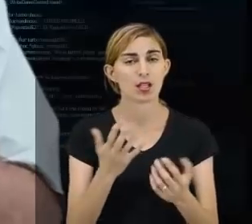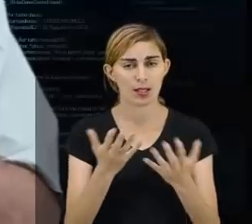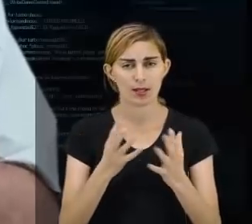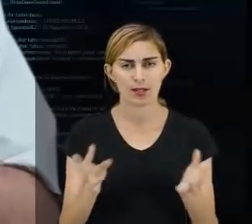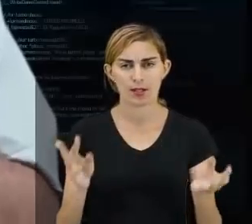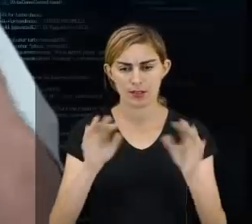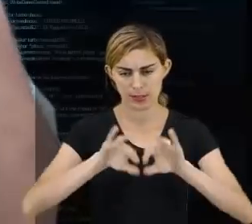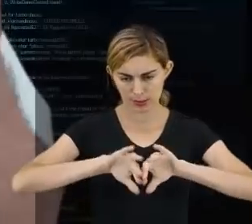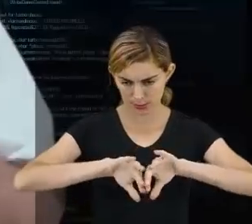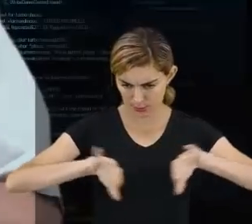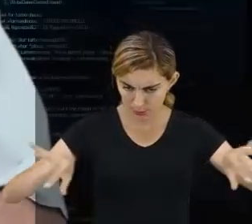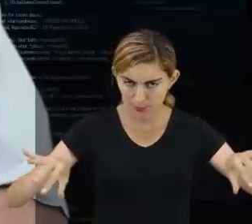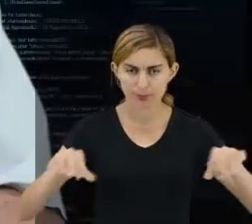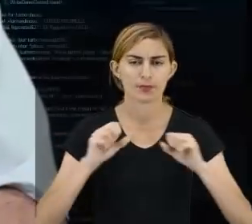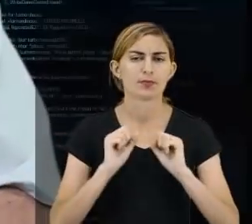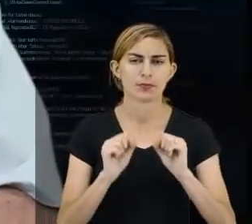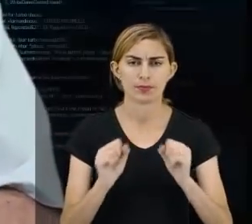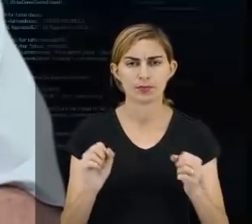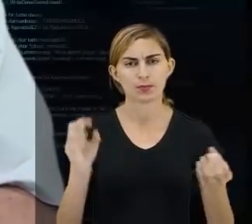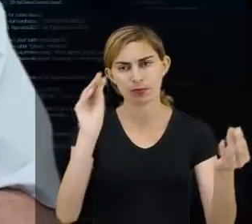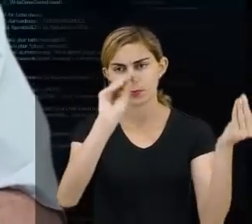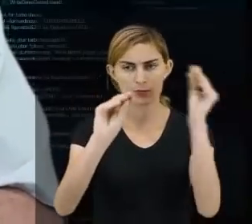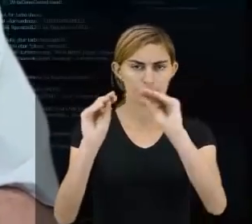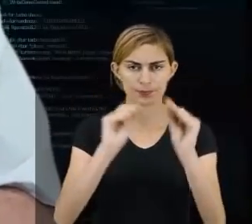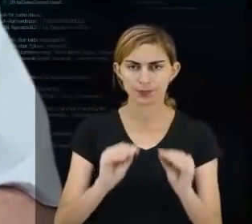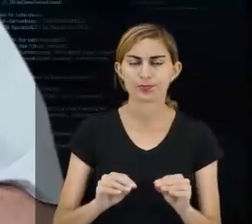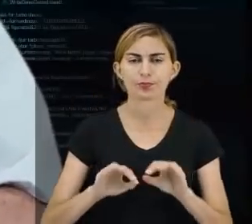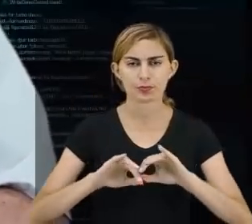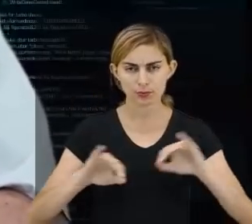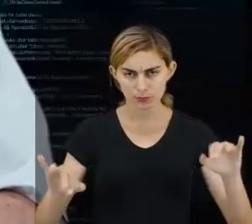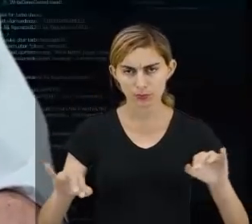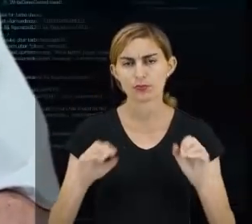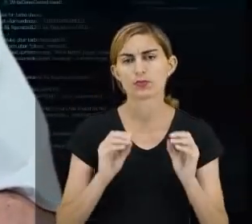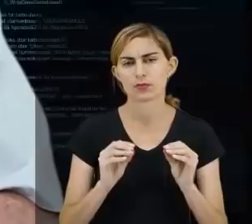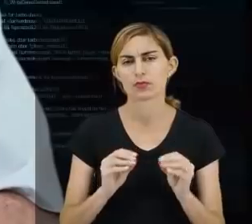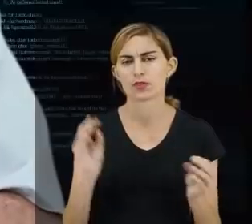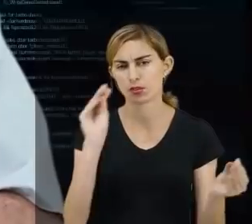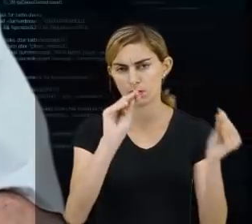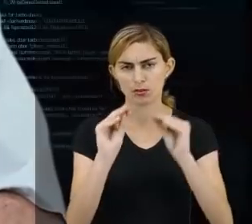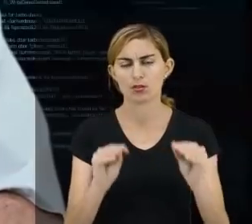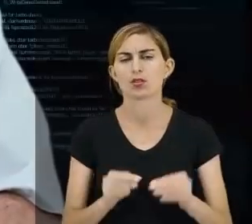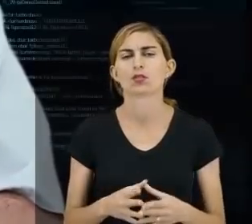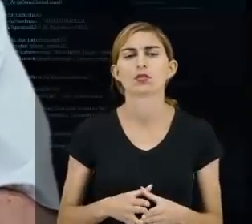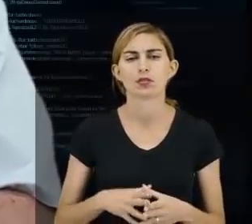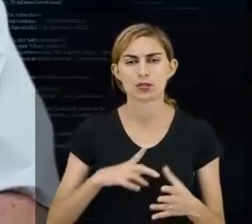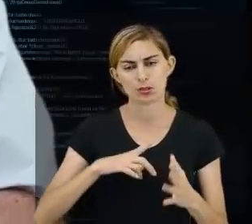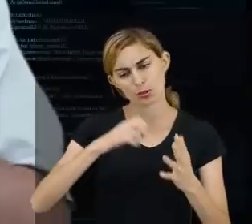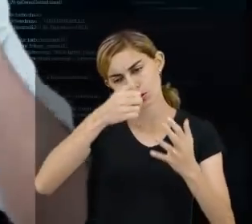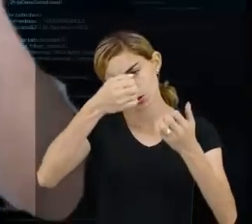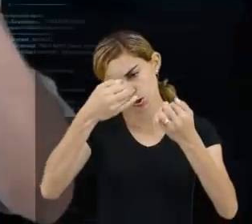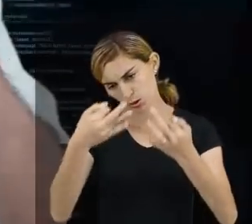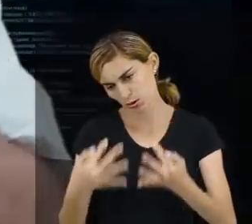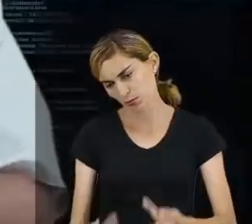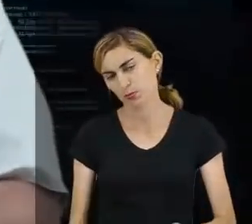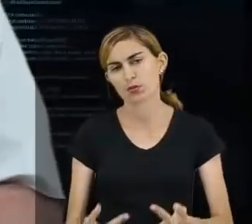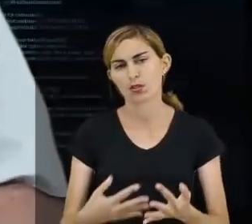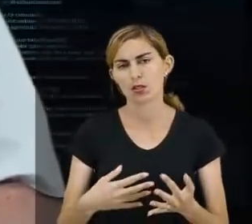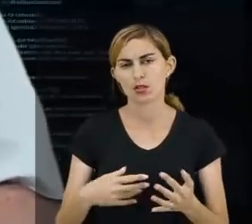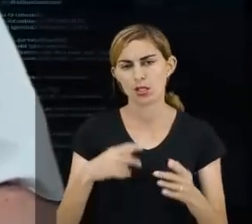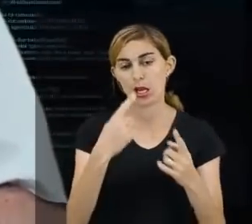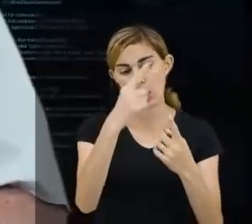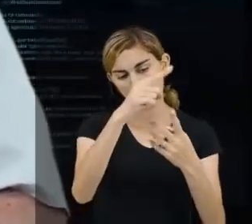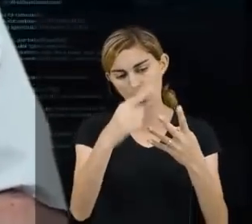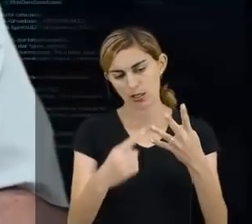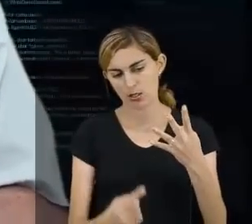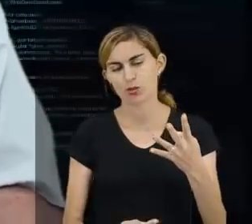colocar ela em separado, aí você pode definir. Tem uma propriedade